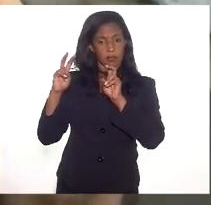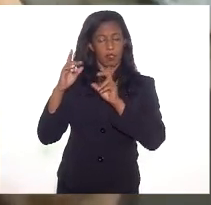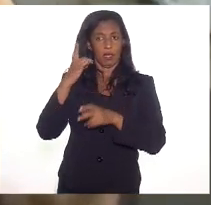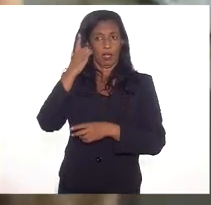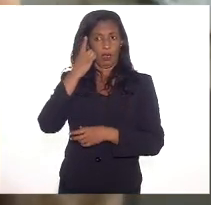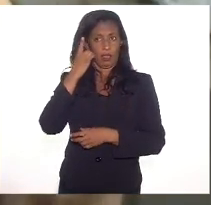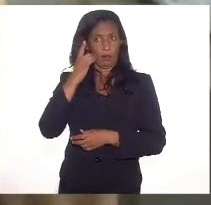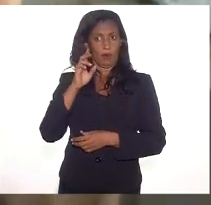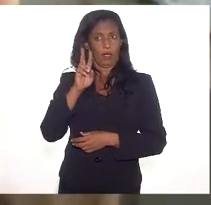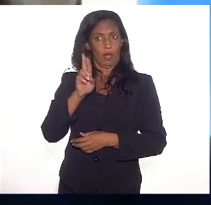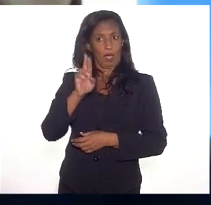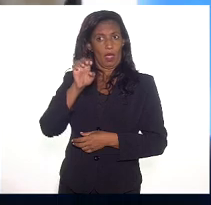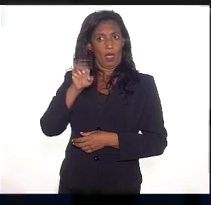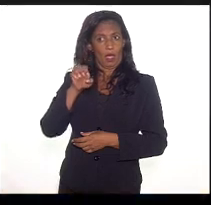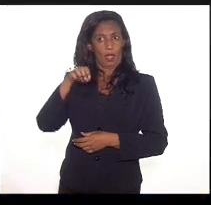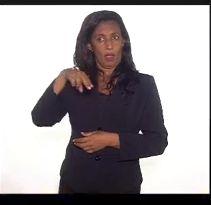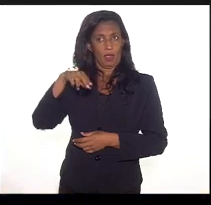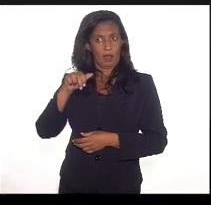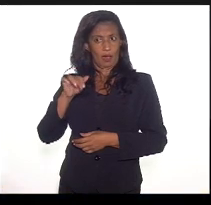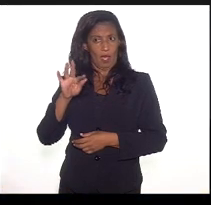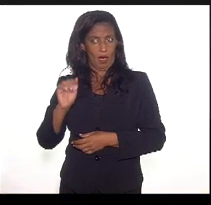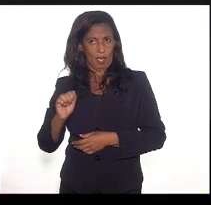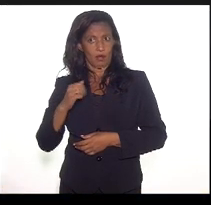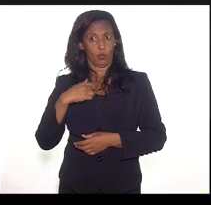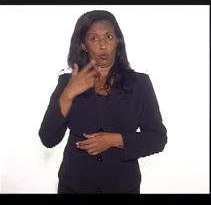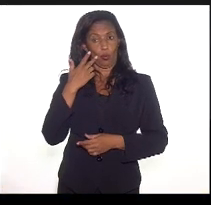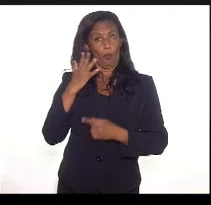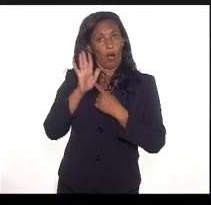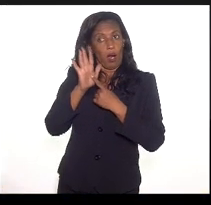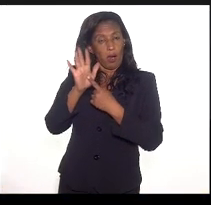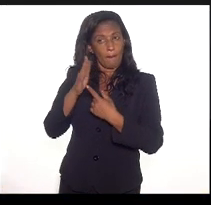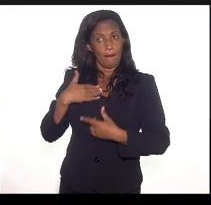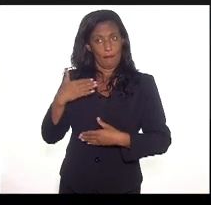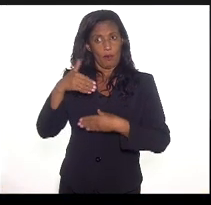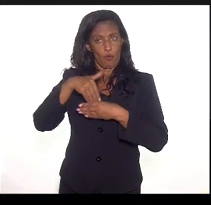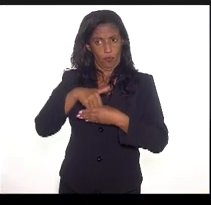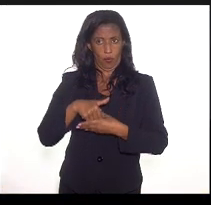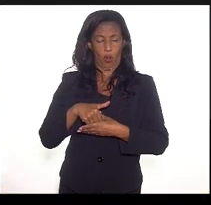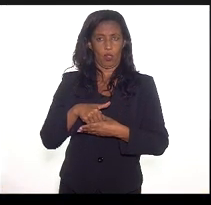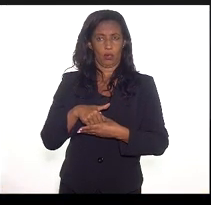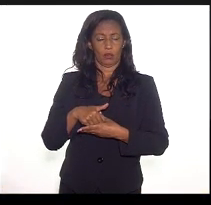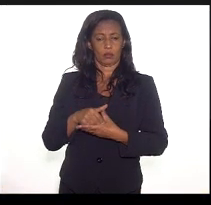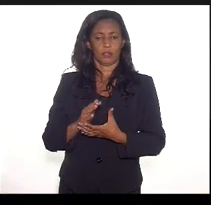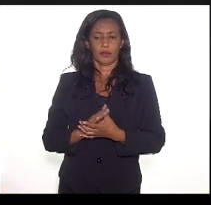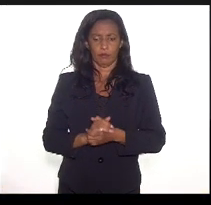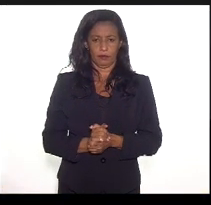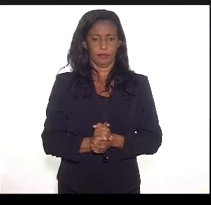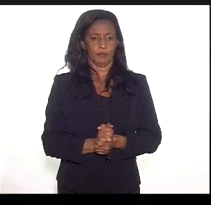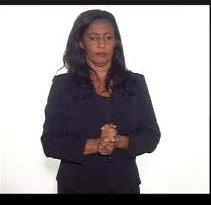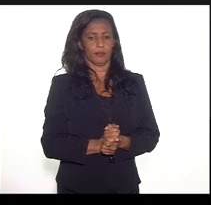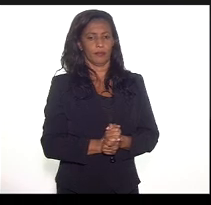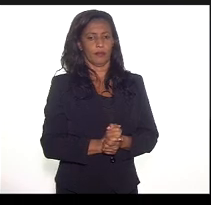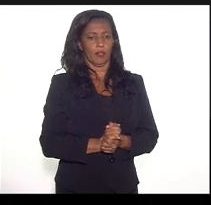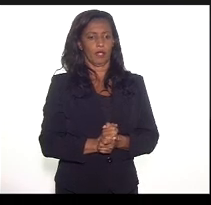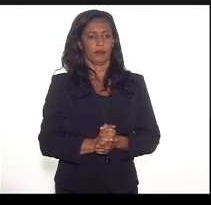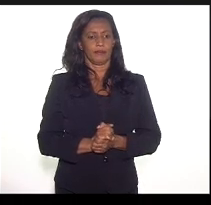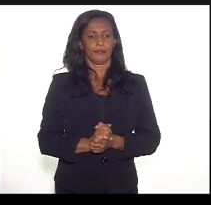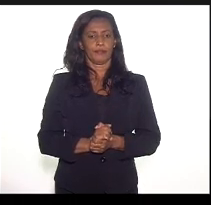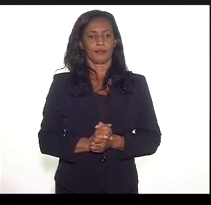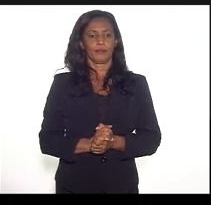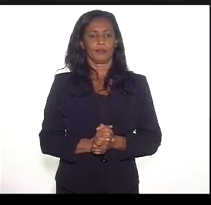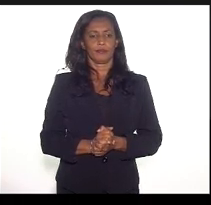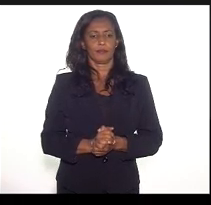deputada Renata Souza. Estou registrando como foi meu voto. Fica feito o registro de Vossa Excelência. Deputado Jair Bittencourt.